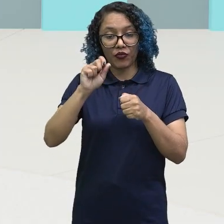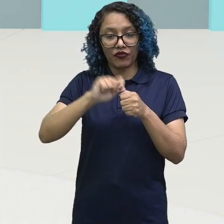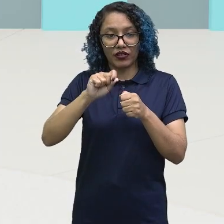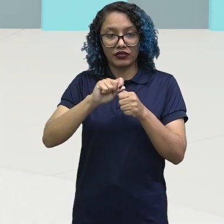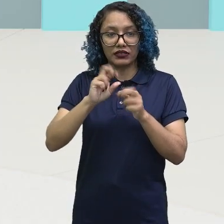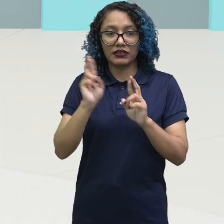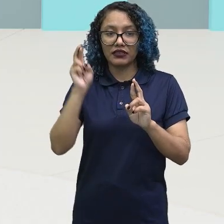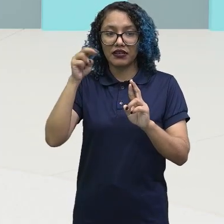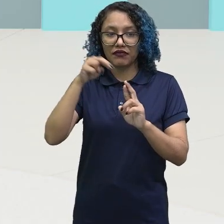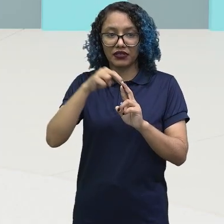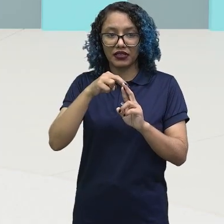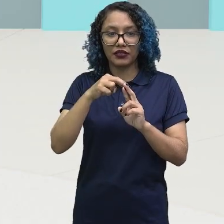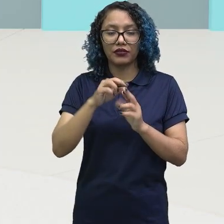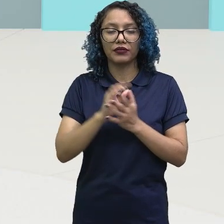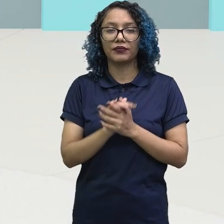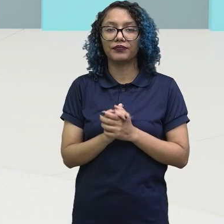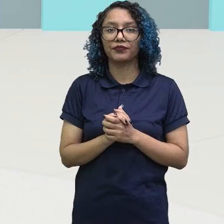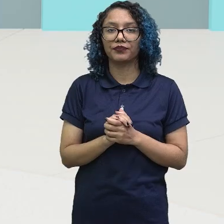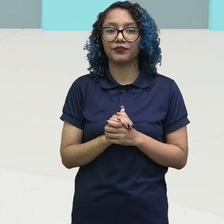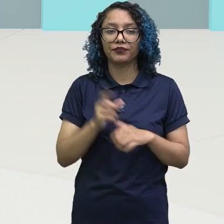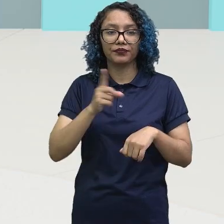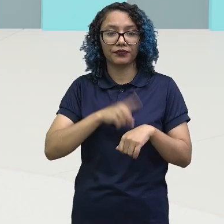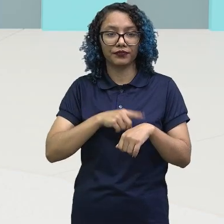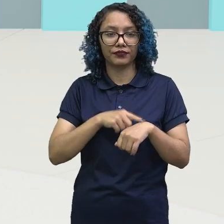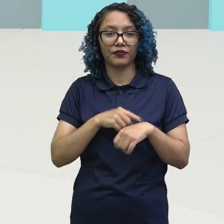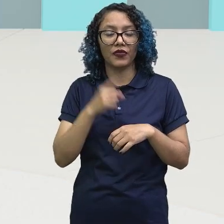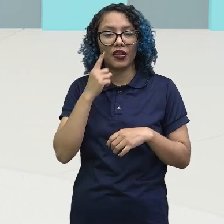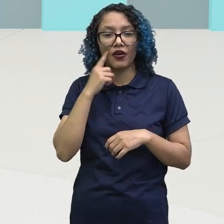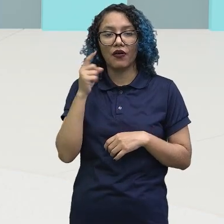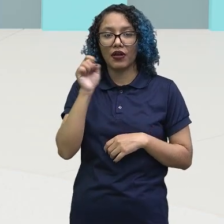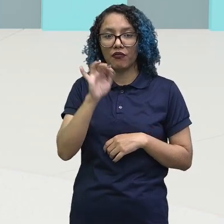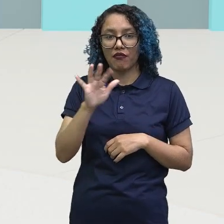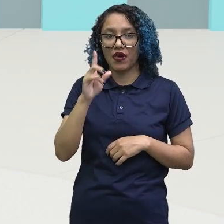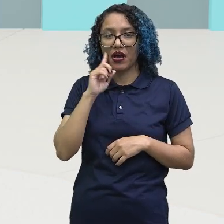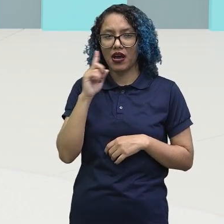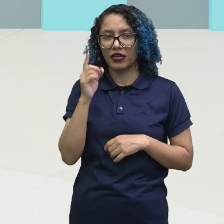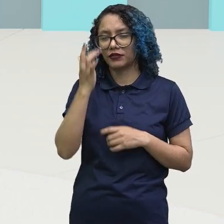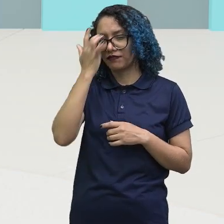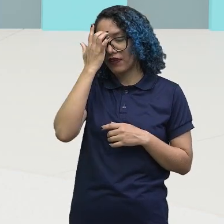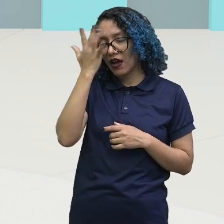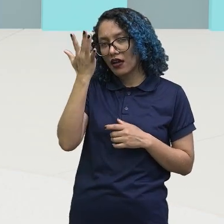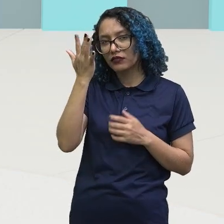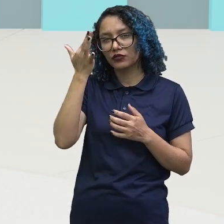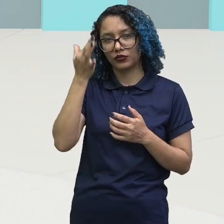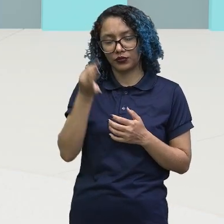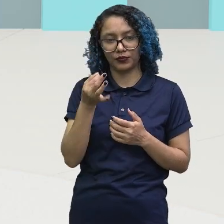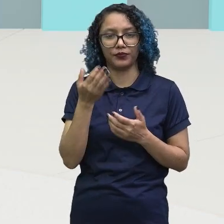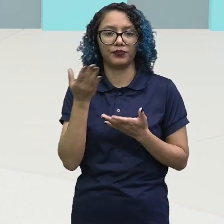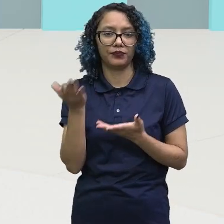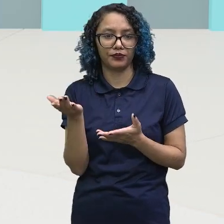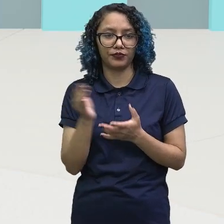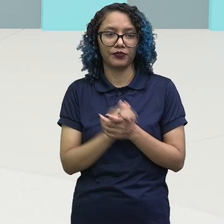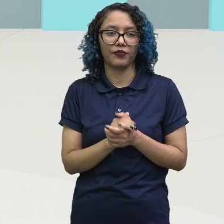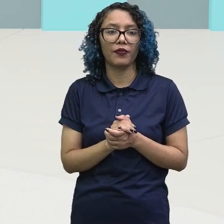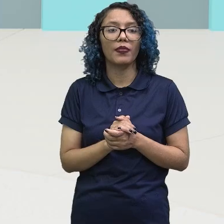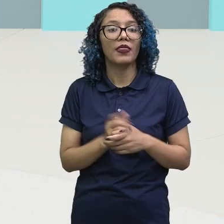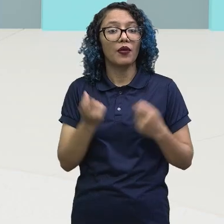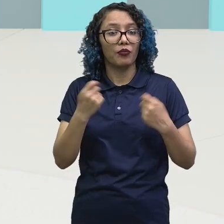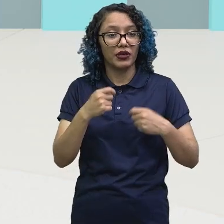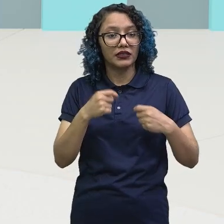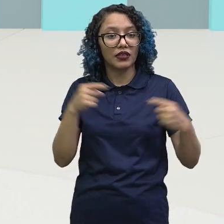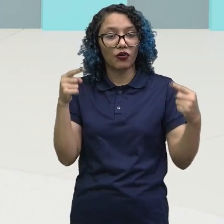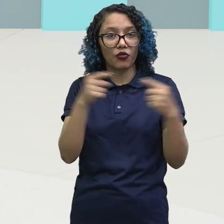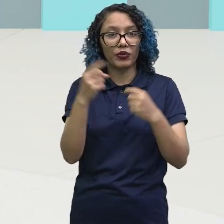tempo ou condição climática. Tem aí até a imagem, né, para ficar mais fácil o entendimento. Ele vai para a terceira